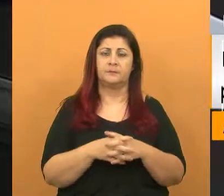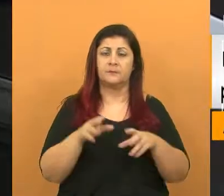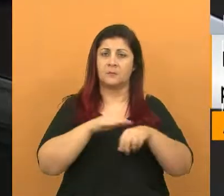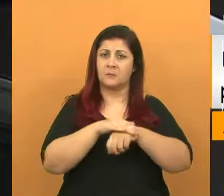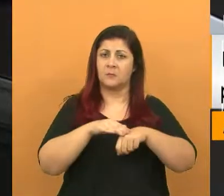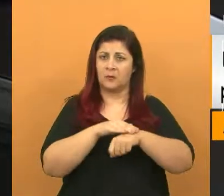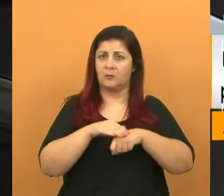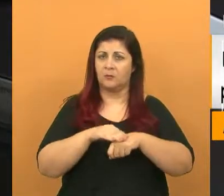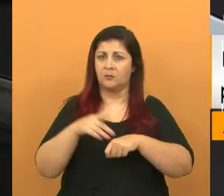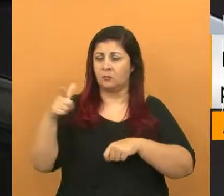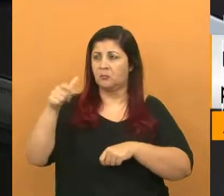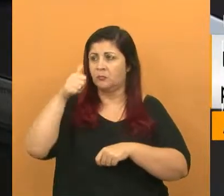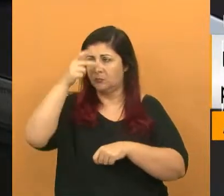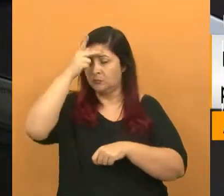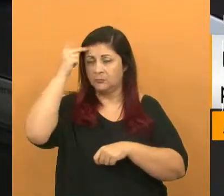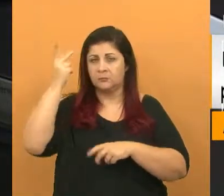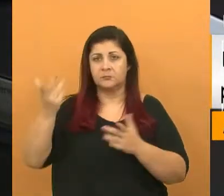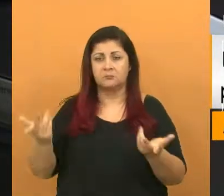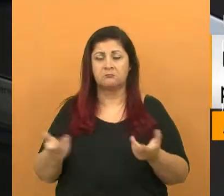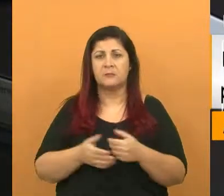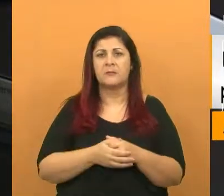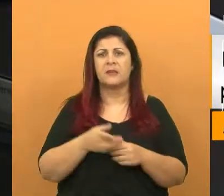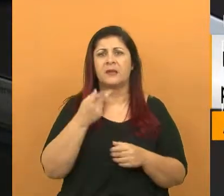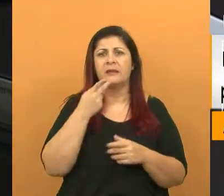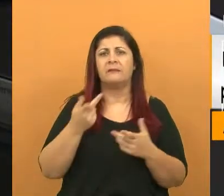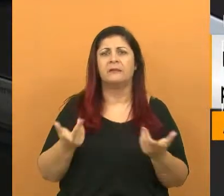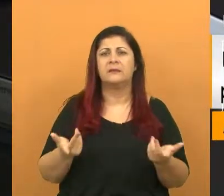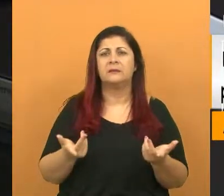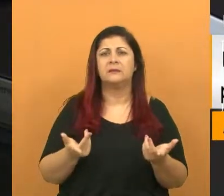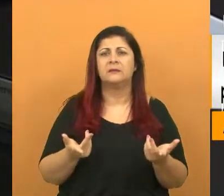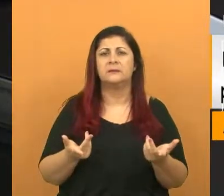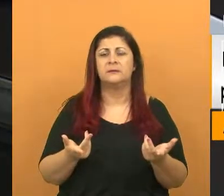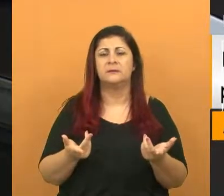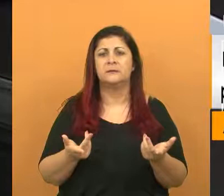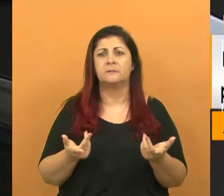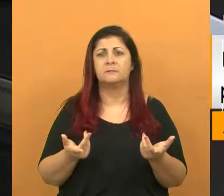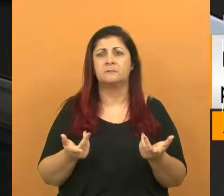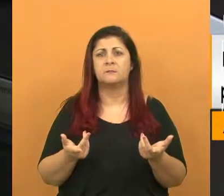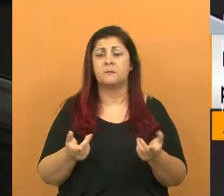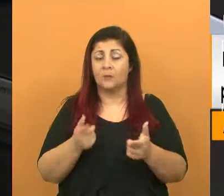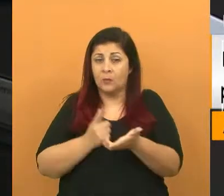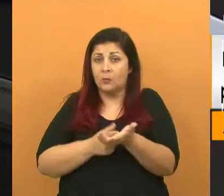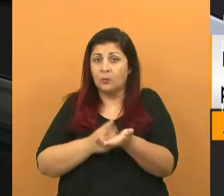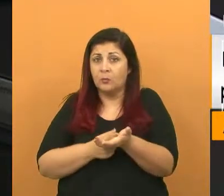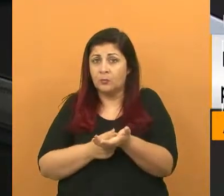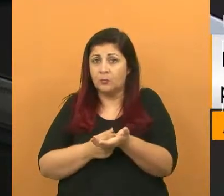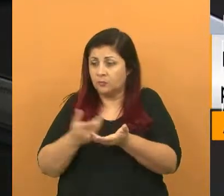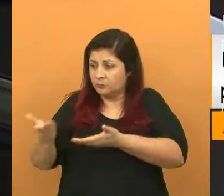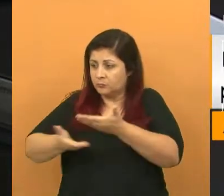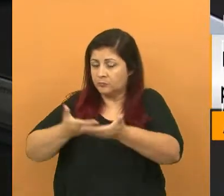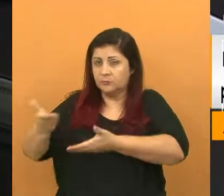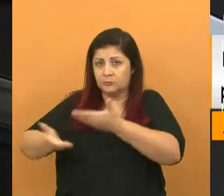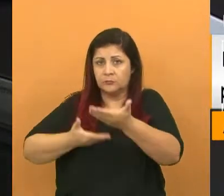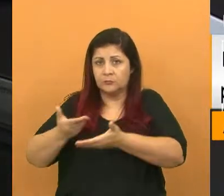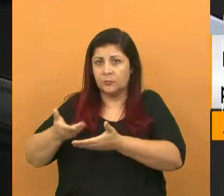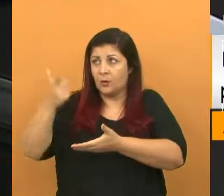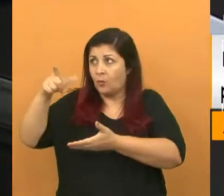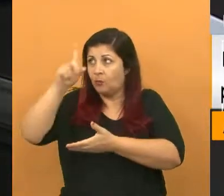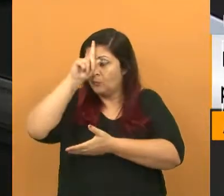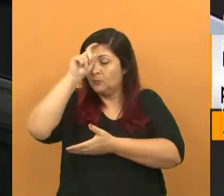Donizete Eugênio e ali formulando uma parceria com o Hospital Pio XII,